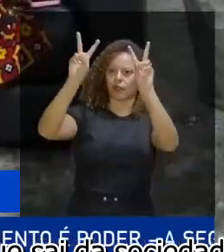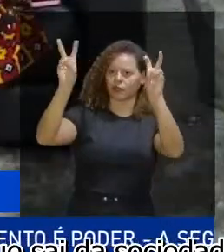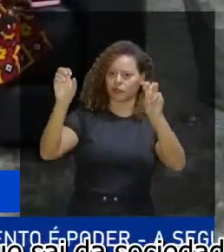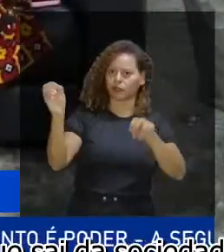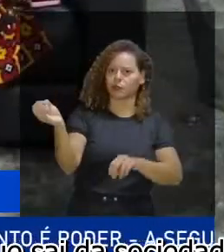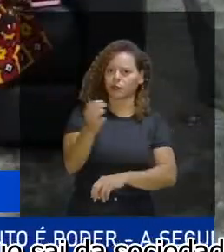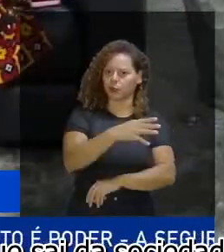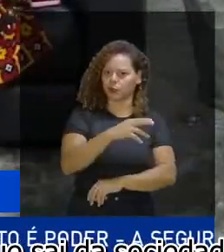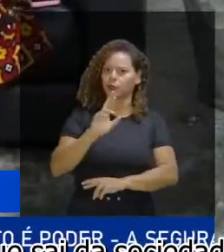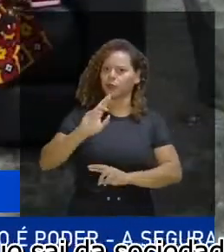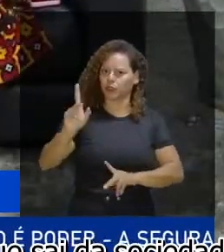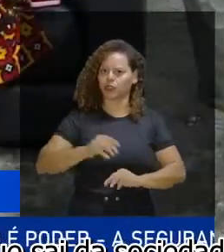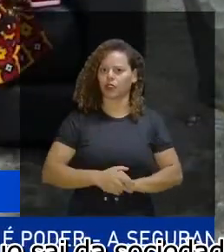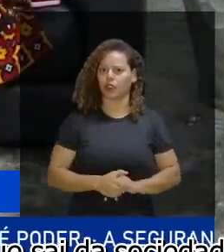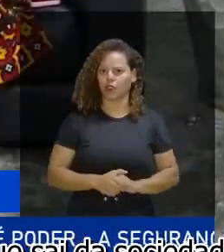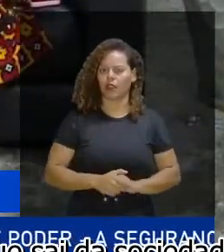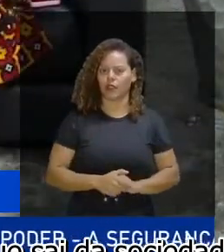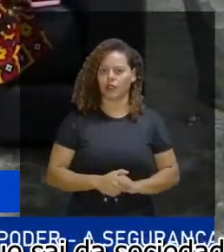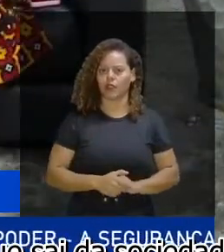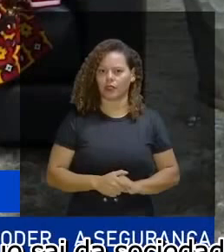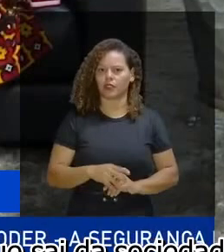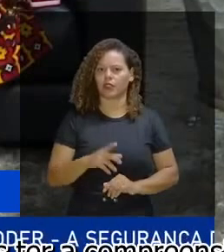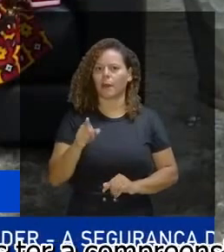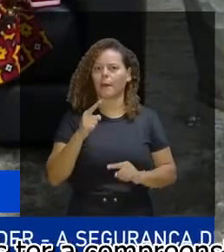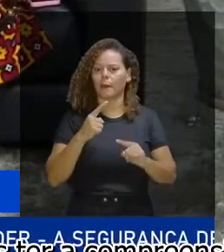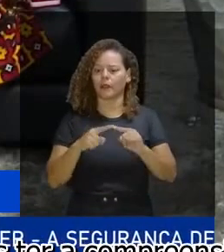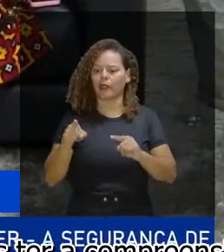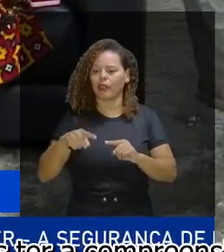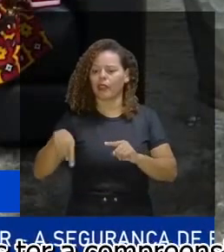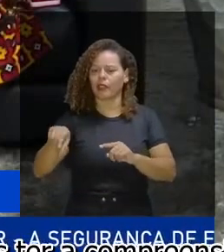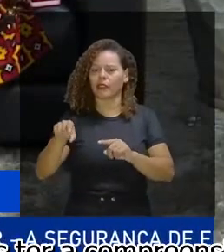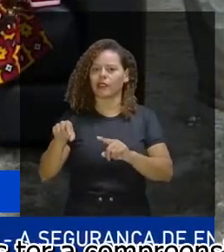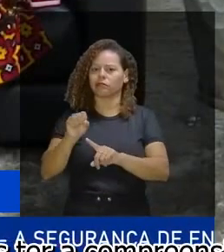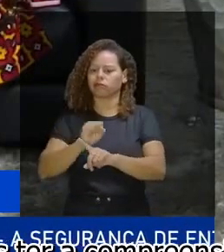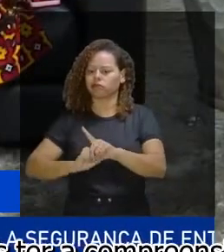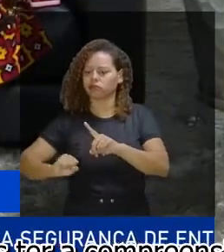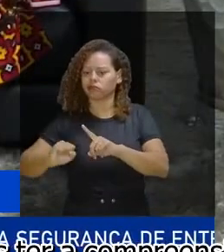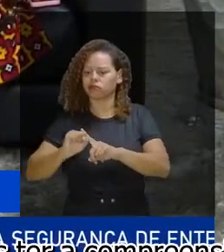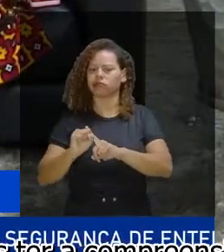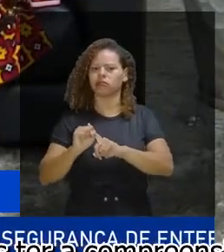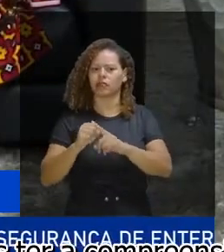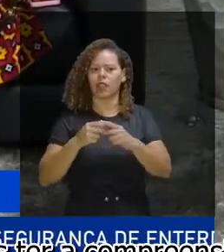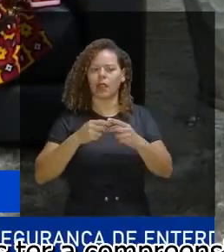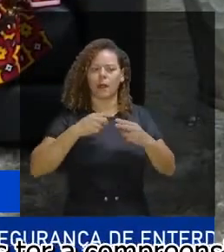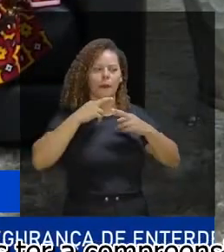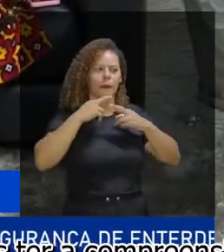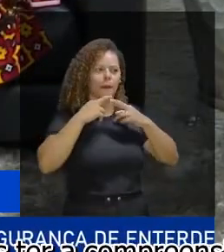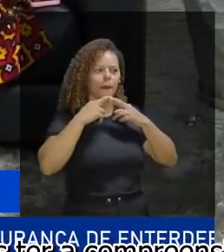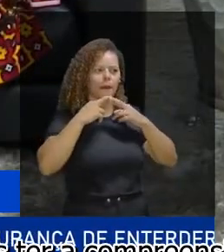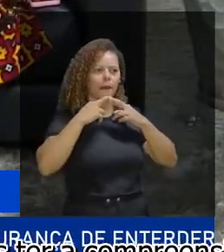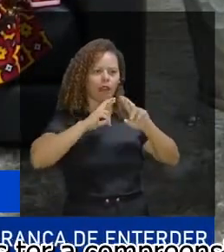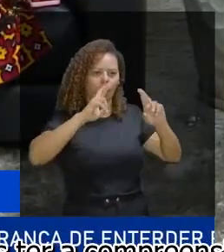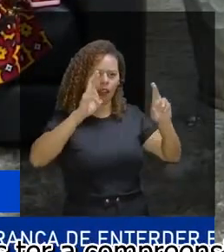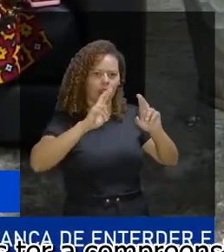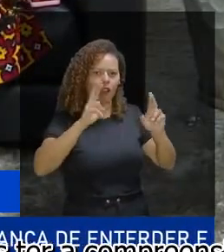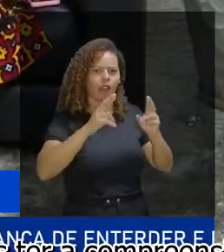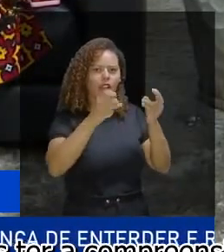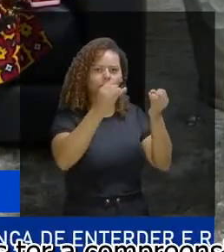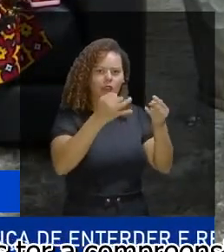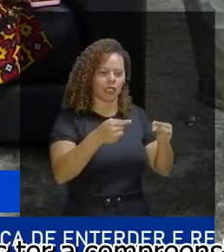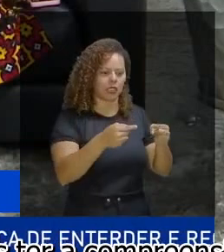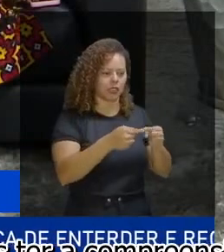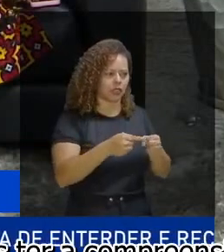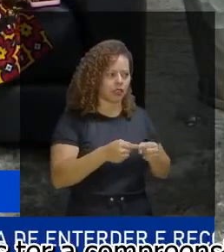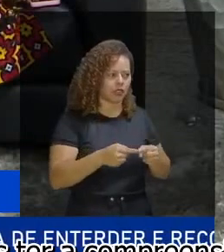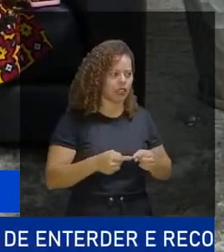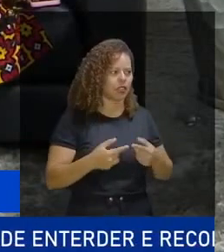retrasada, e é algo que sai da sociedade civil organizada, e que nós precisamos, pessoal, nós precisamos ter a